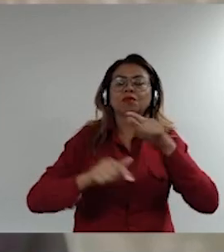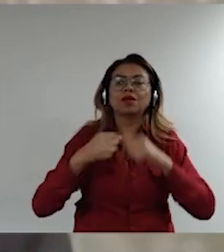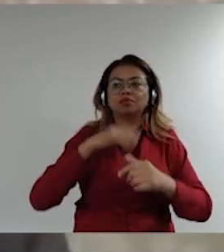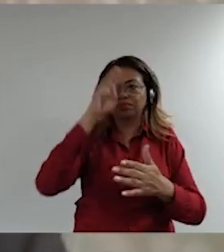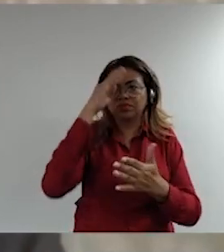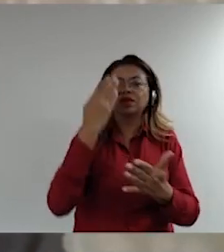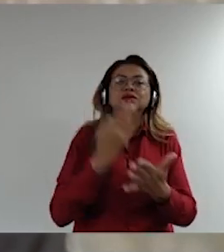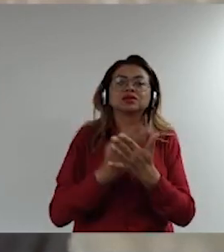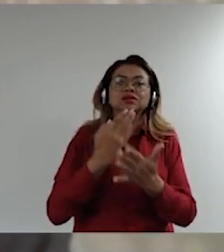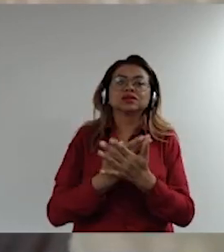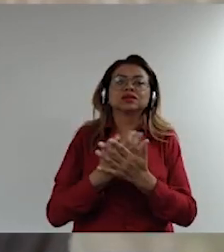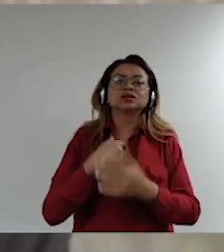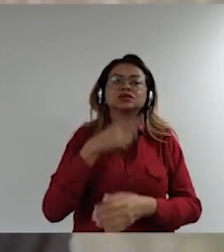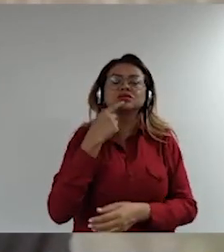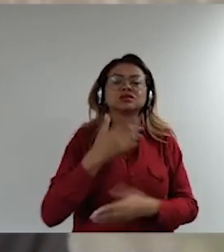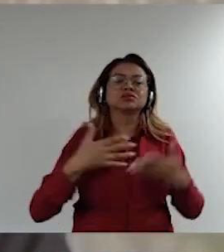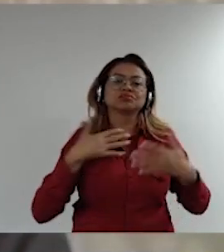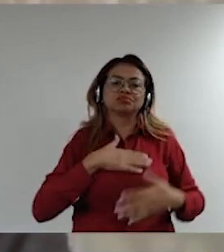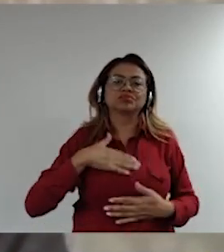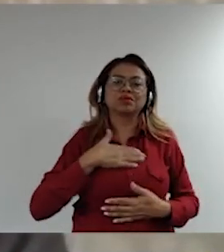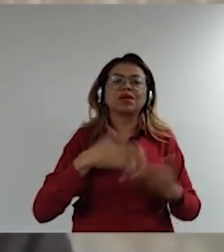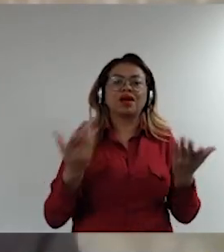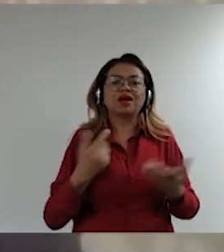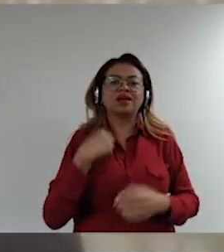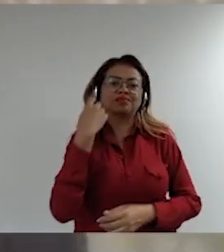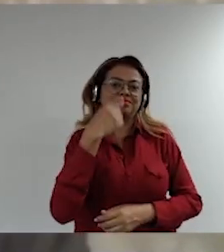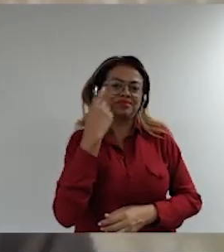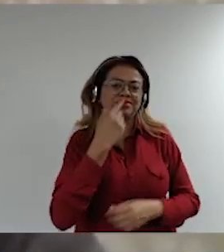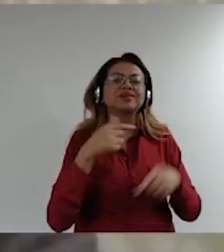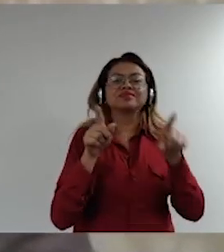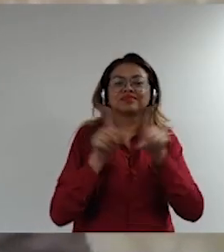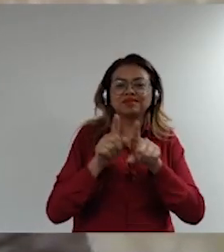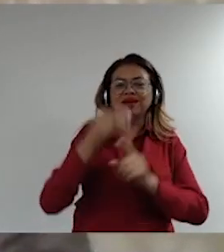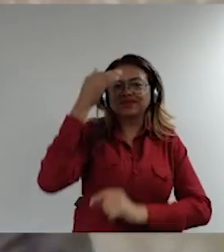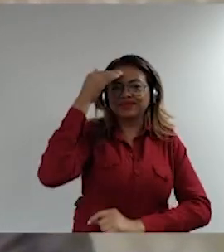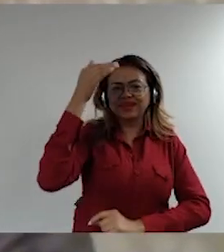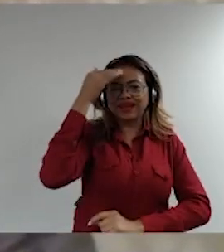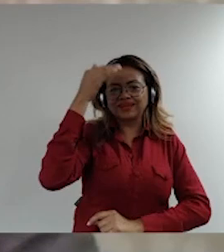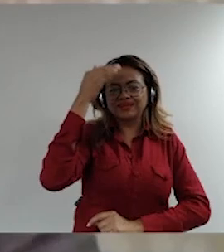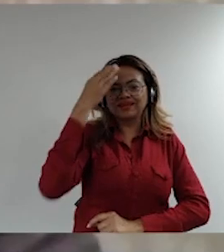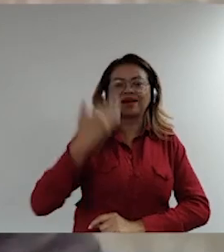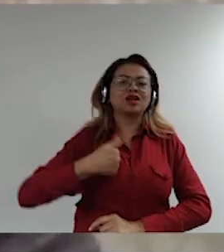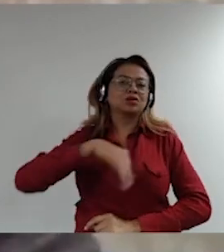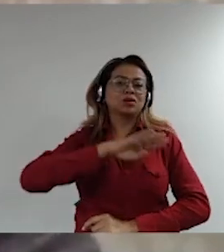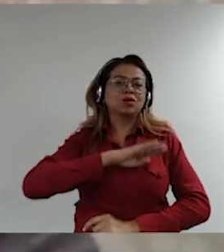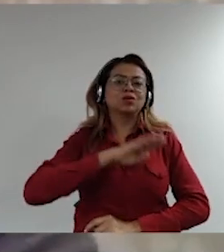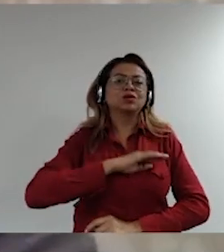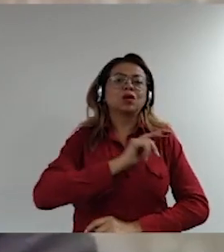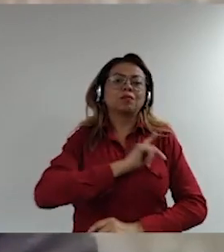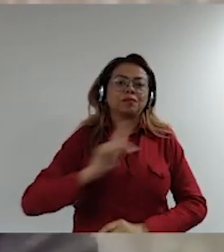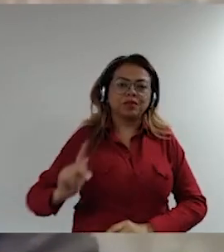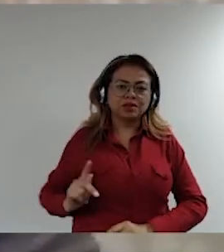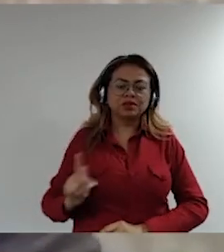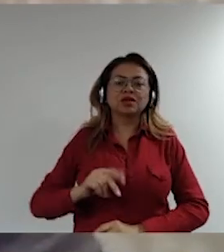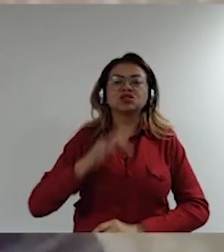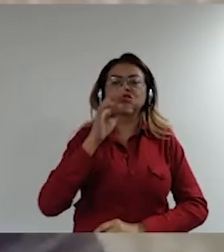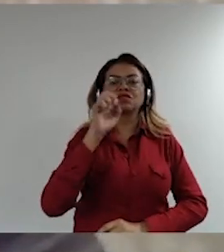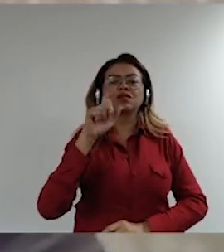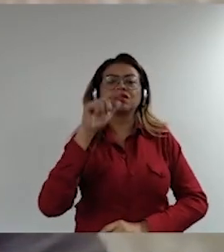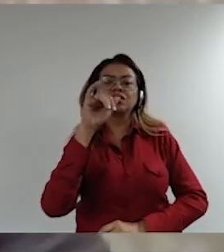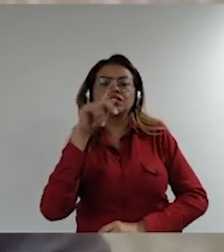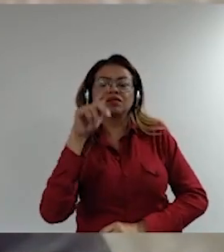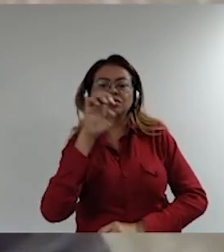acredito que foi satisfatório à advocacia. Mas quero também agradecer ao nosso presidente, Felipe Santa